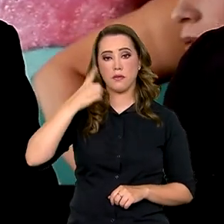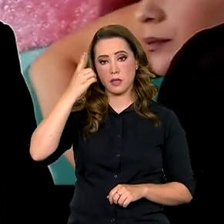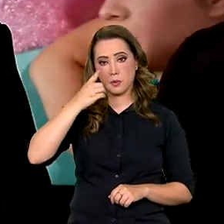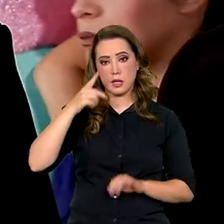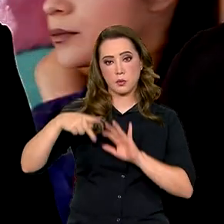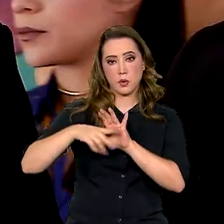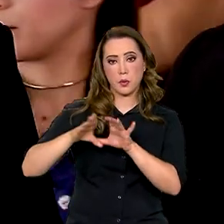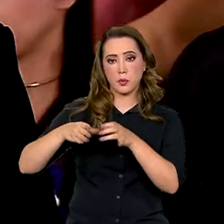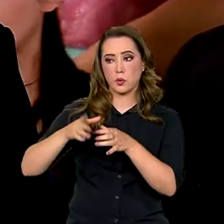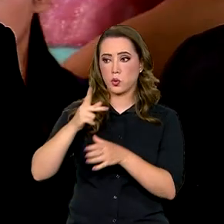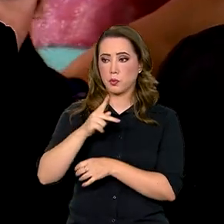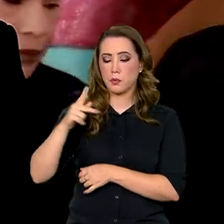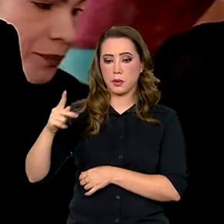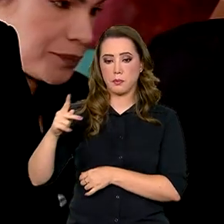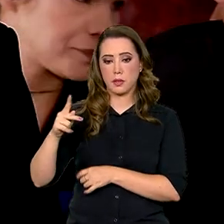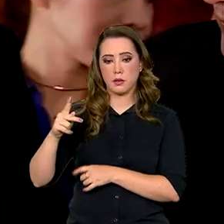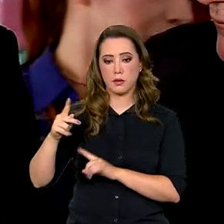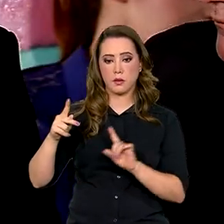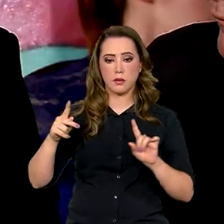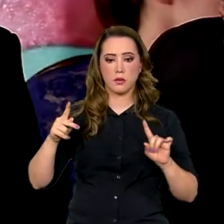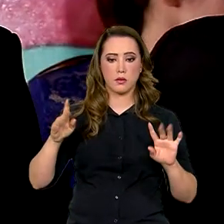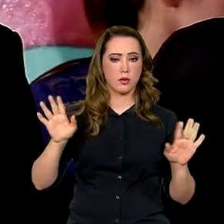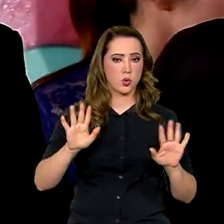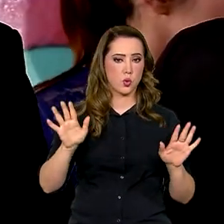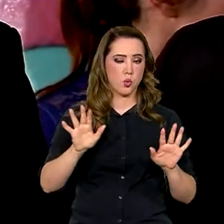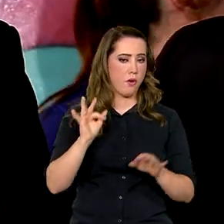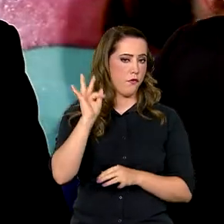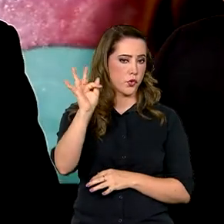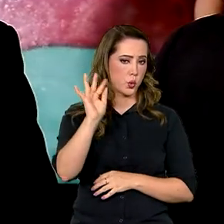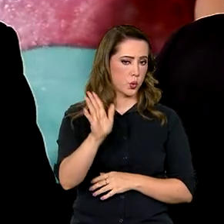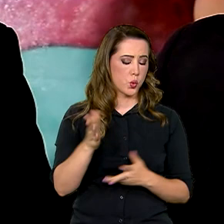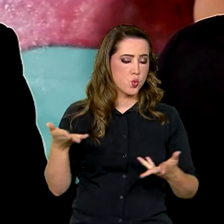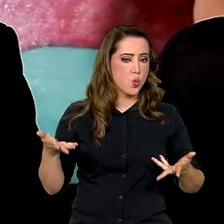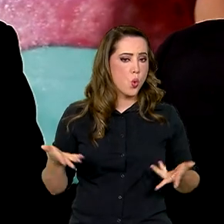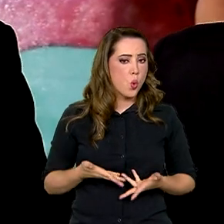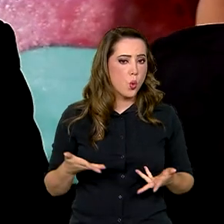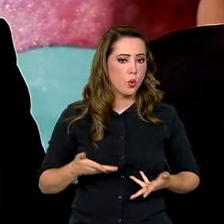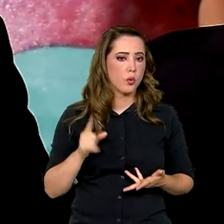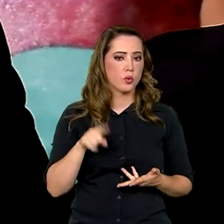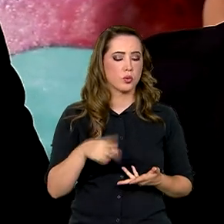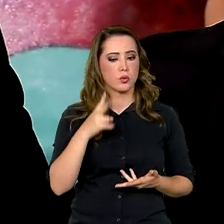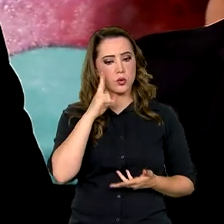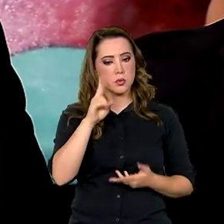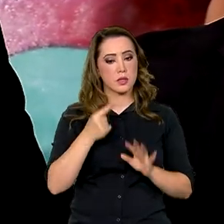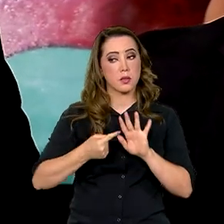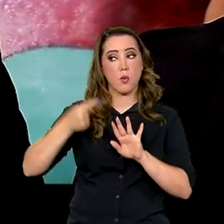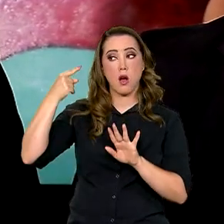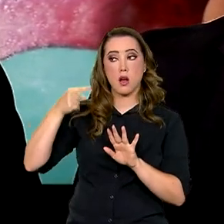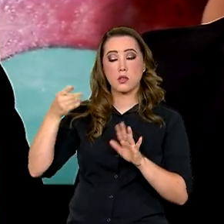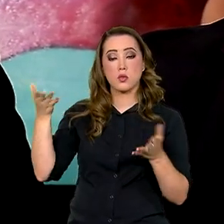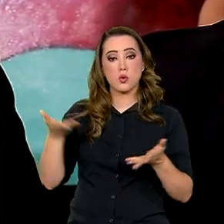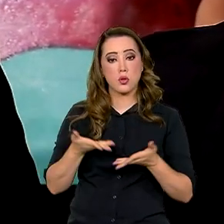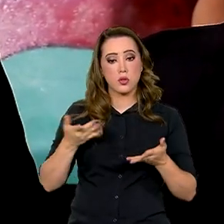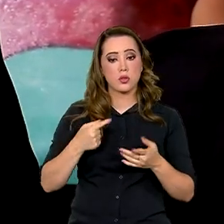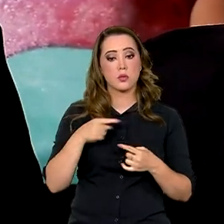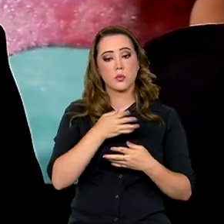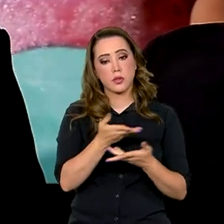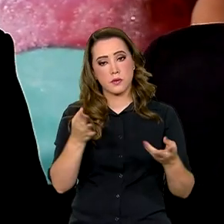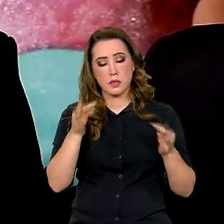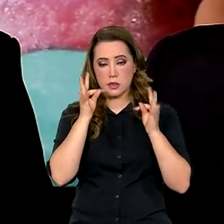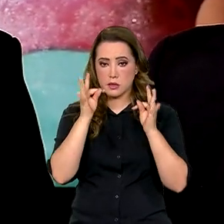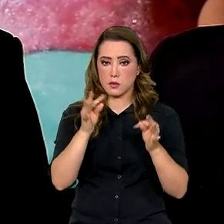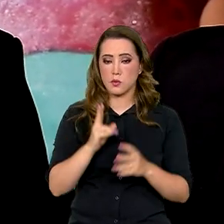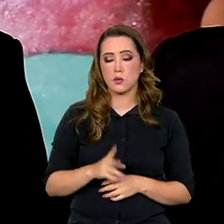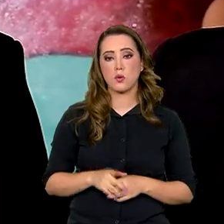o que eu vou falar aqui não é uma projeção futura uma Projeção de passado e presente até porque isso todos são testemunhas